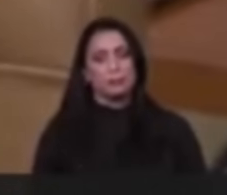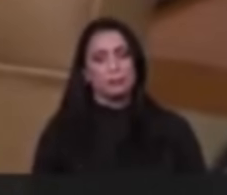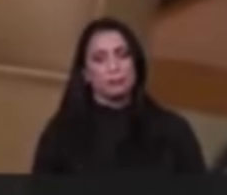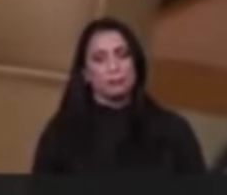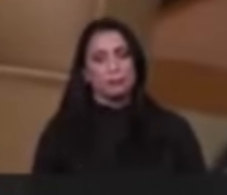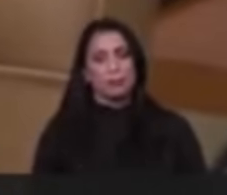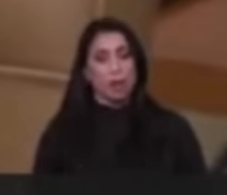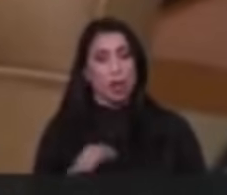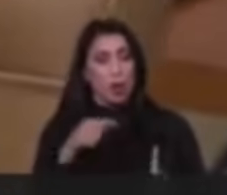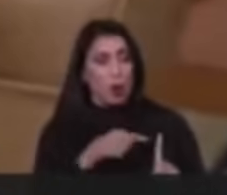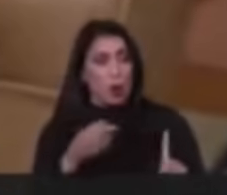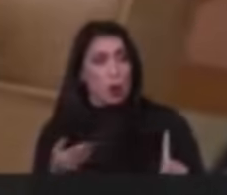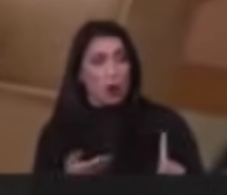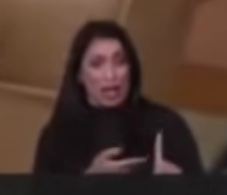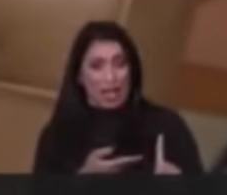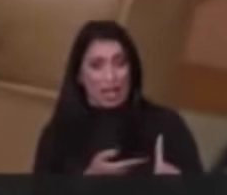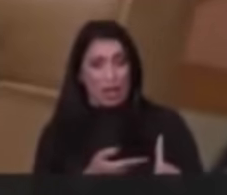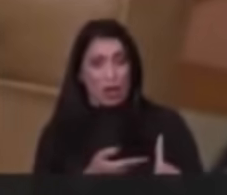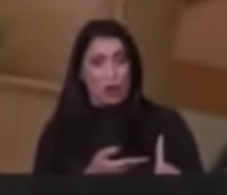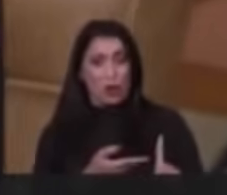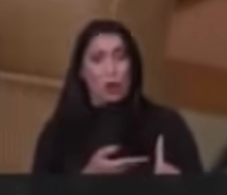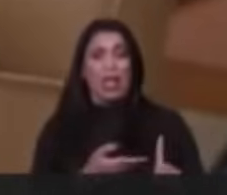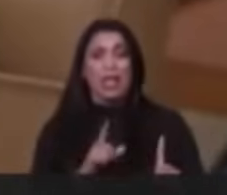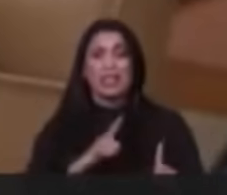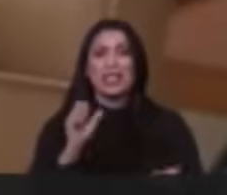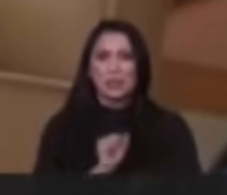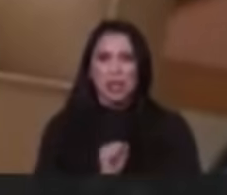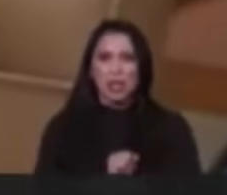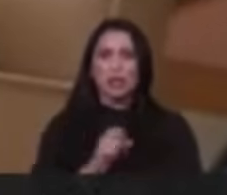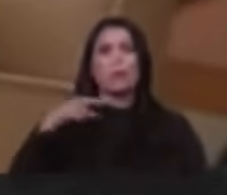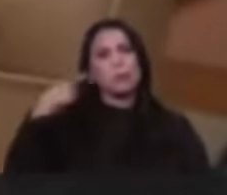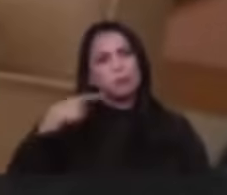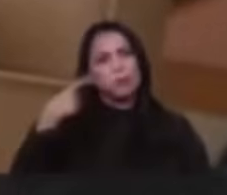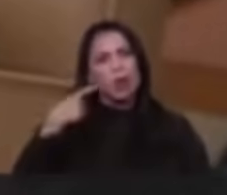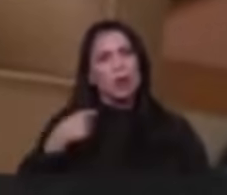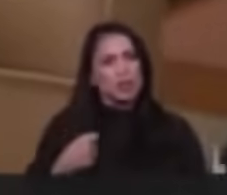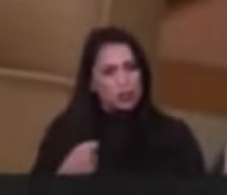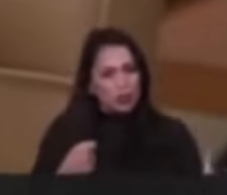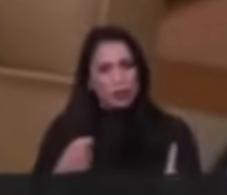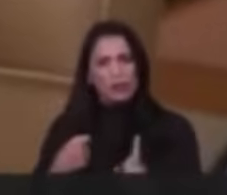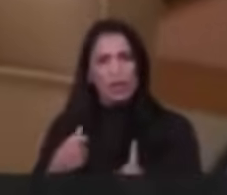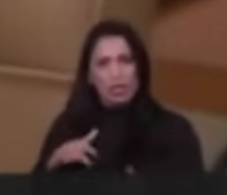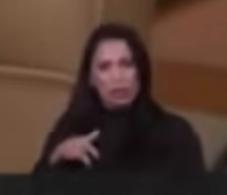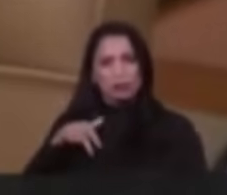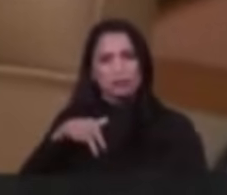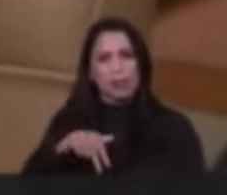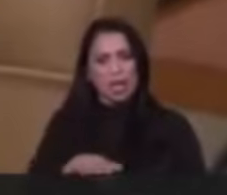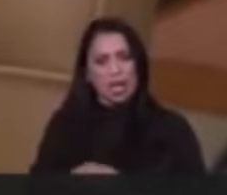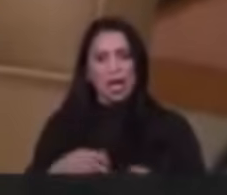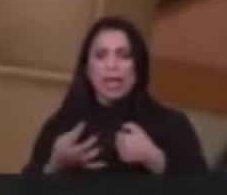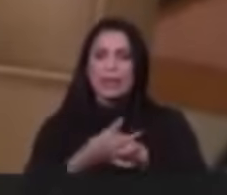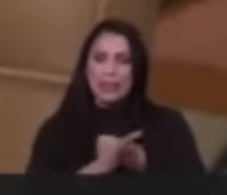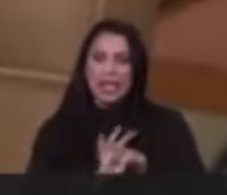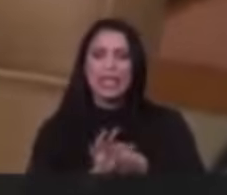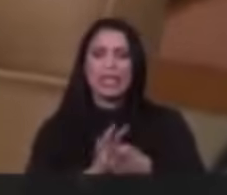constituído, o réu aguarda que o seu advogado venha aqui, venha defender